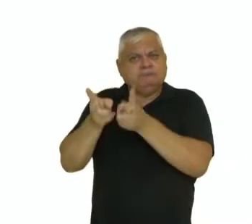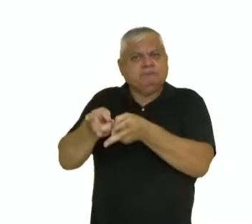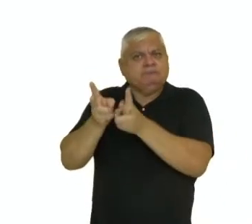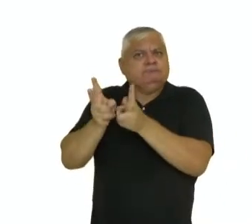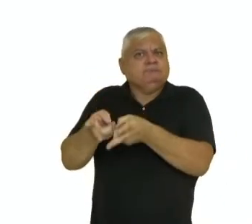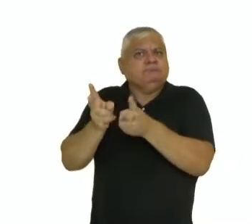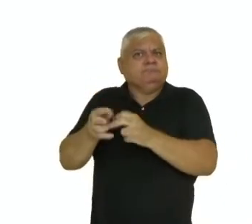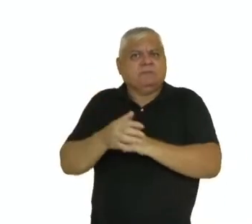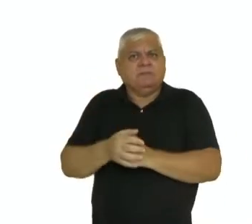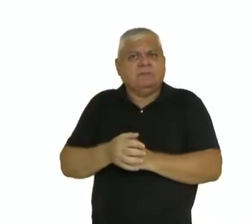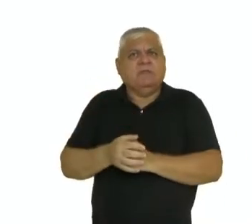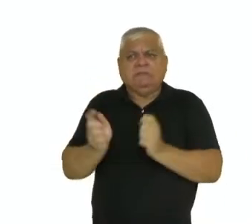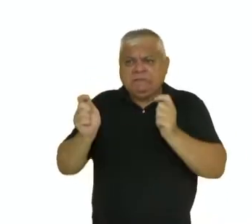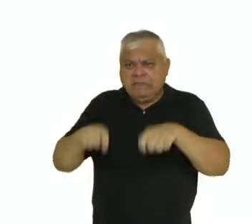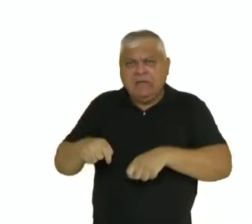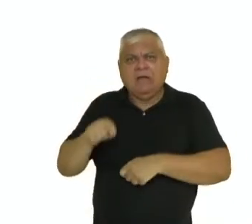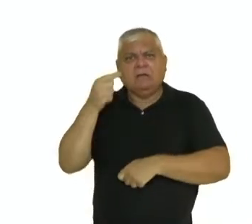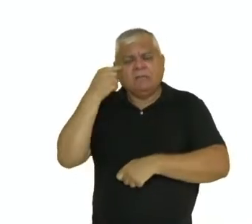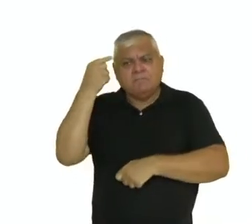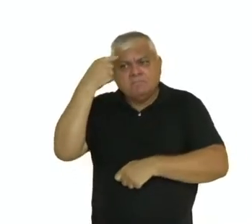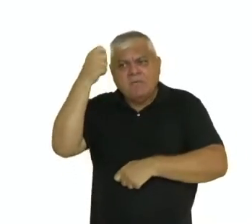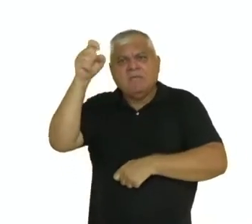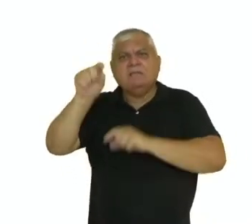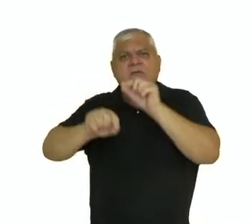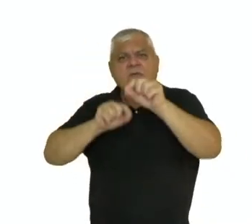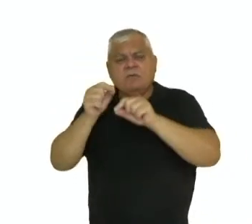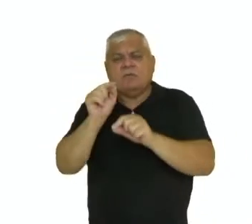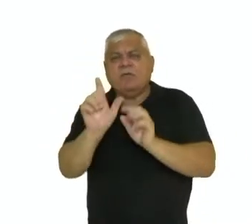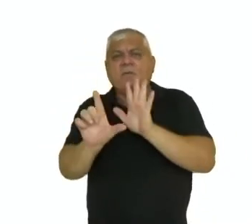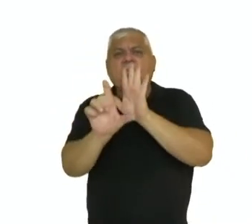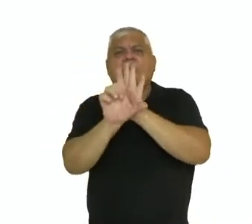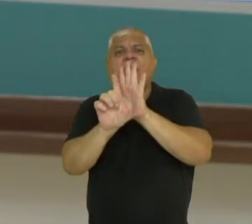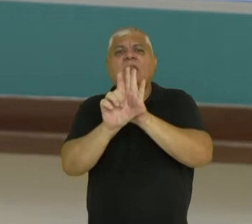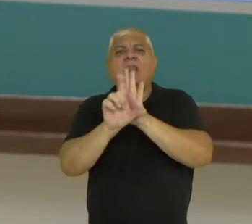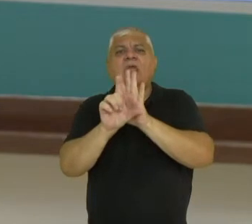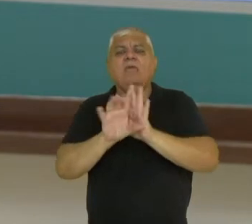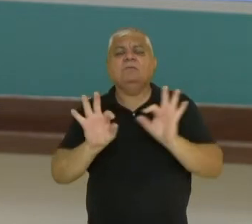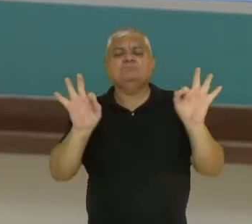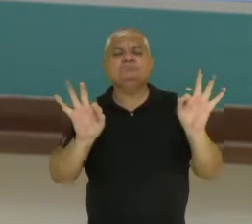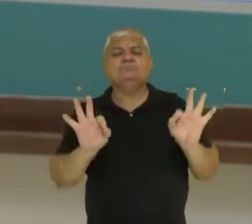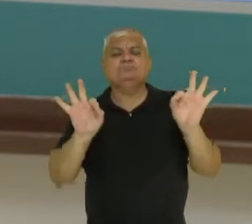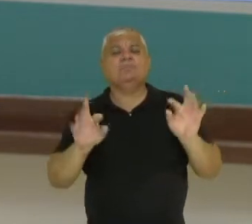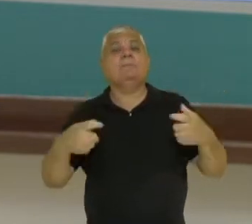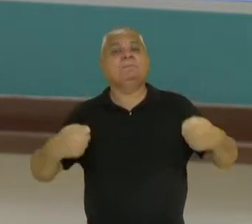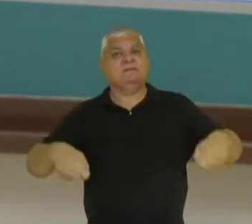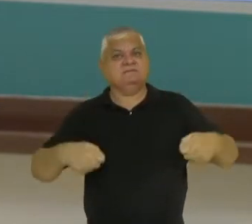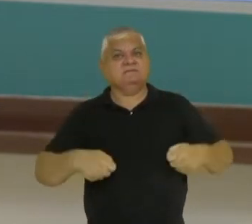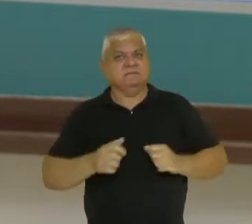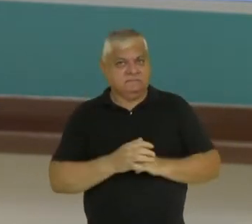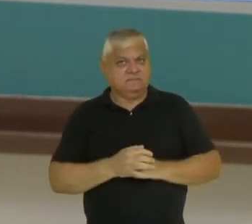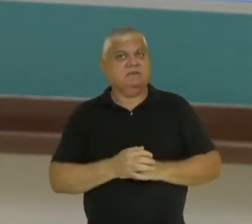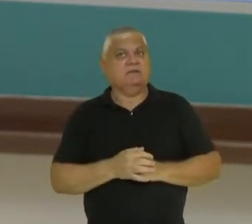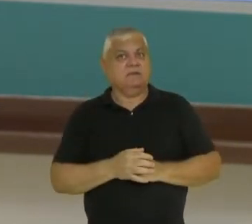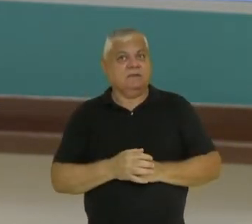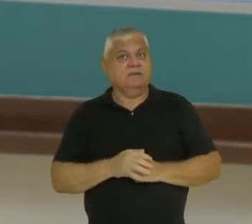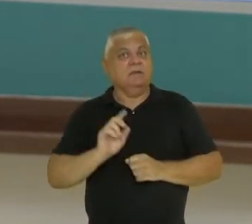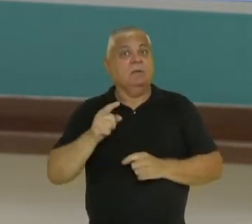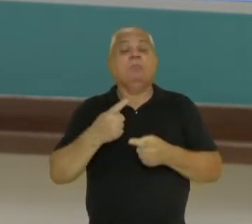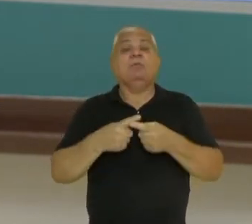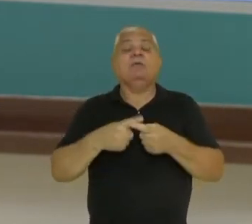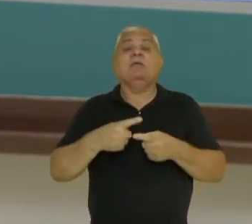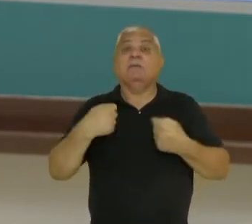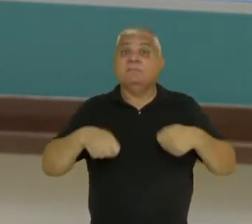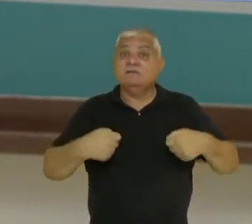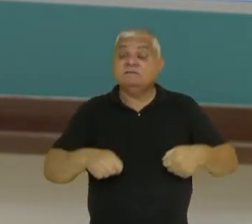constante. Isso permitiu com que ele elaborasse a lei das proporções definidas. E aí a lei das proporções definidas fala justamente isso, que para